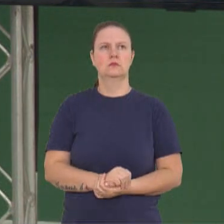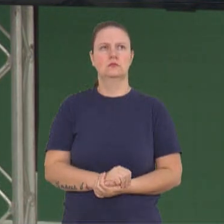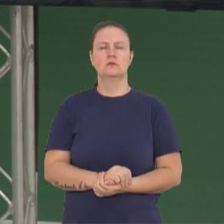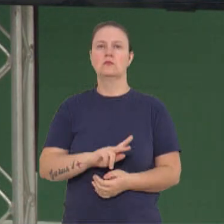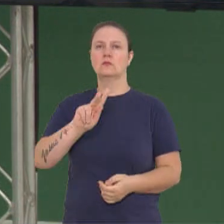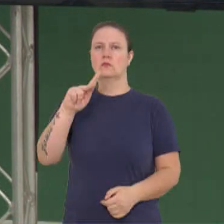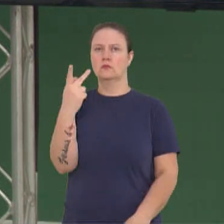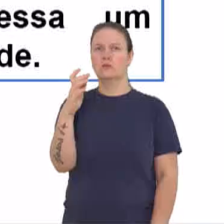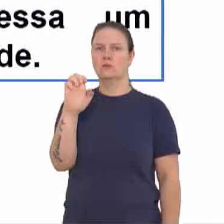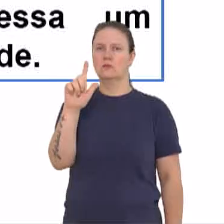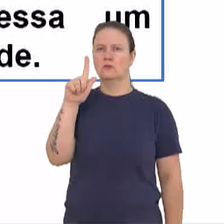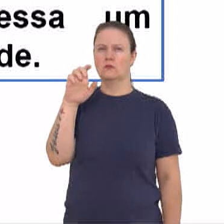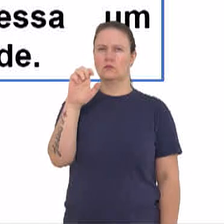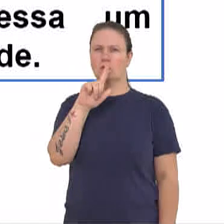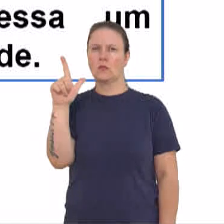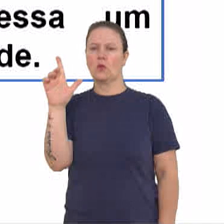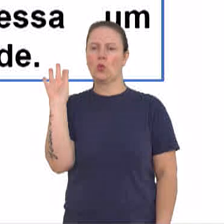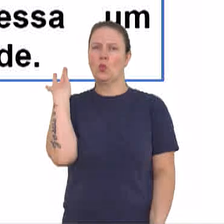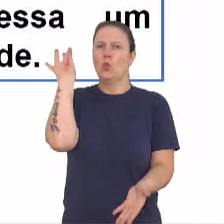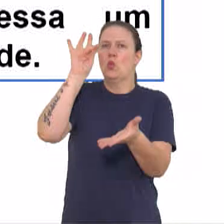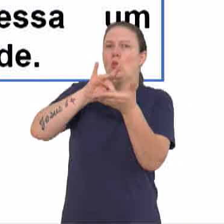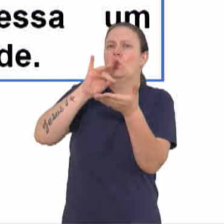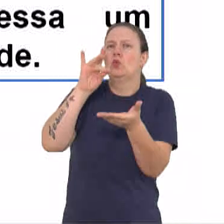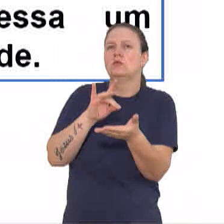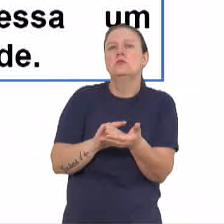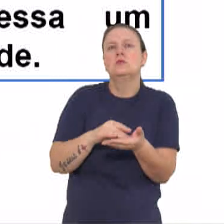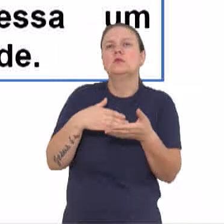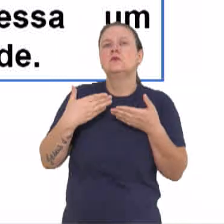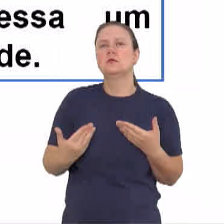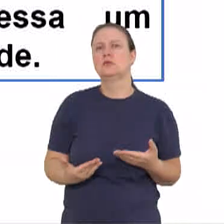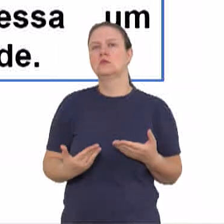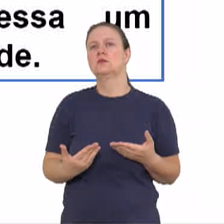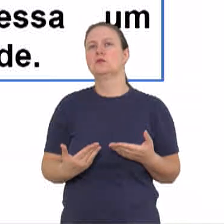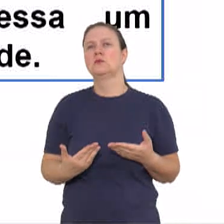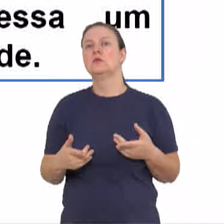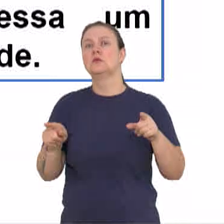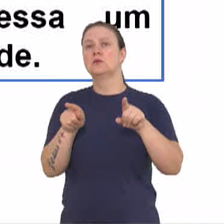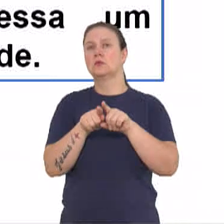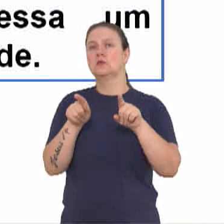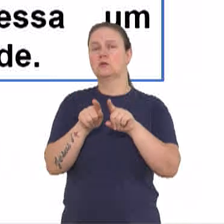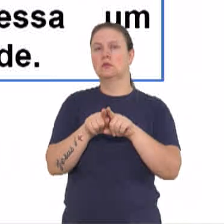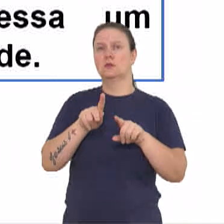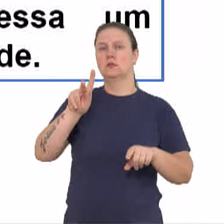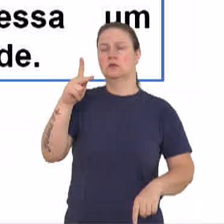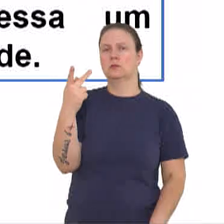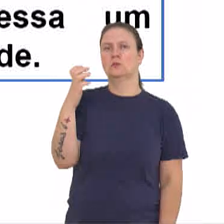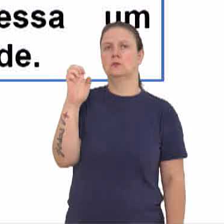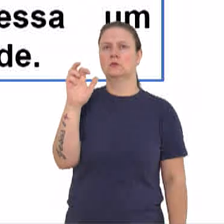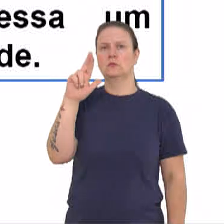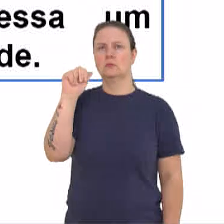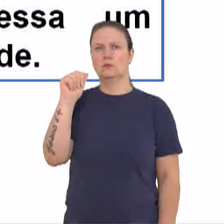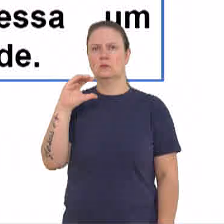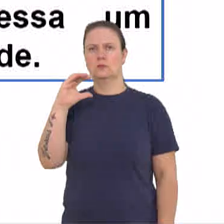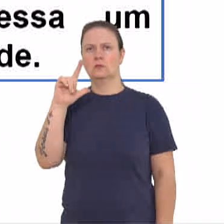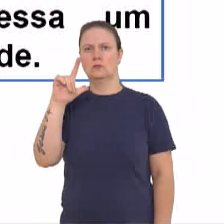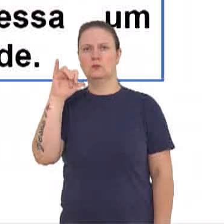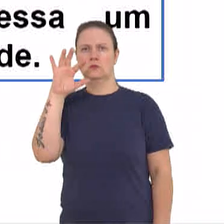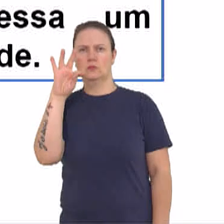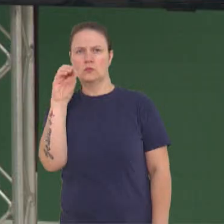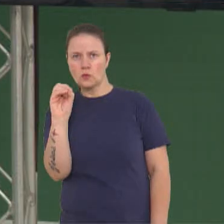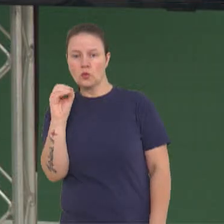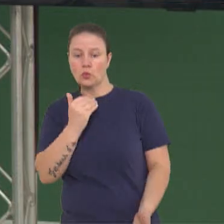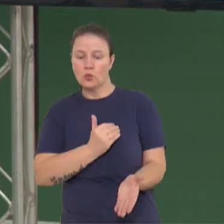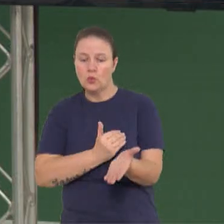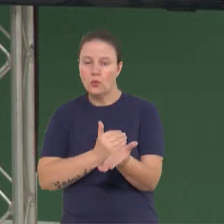Hegel afirma que é com Heráclito que podemos datar o início da filosofia. Olha